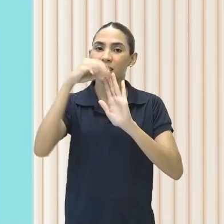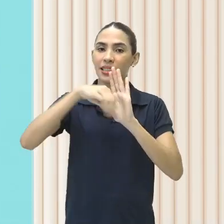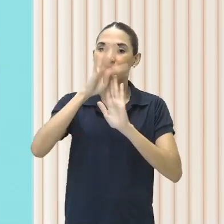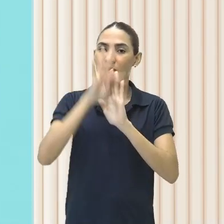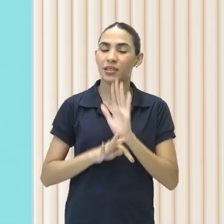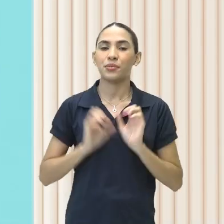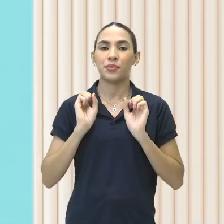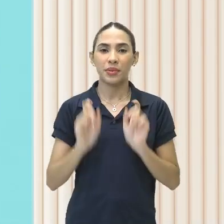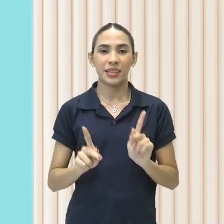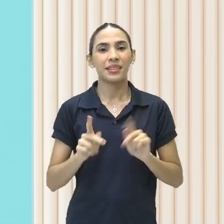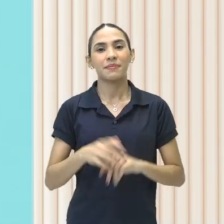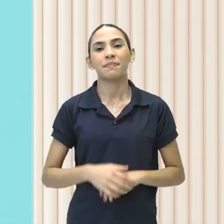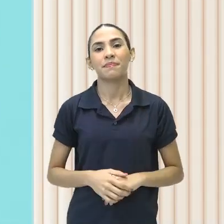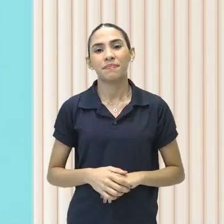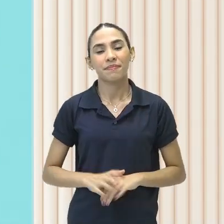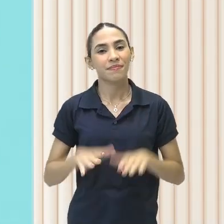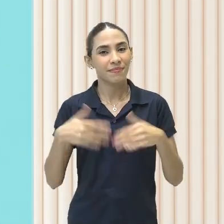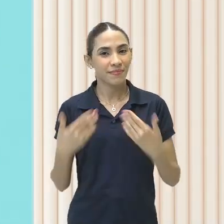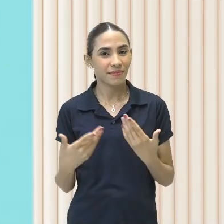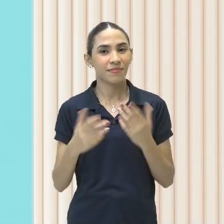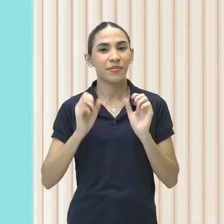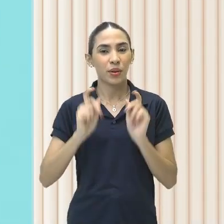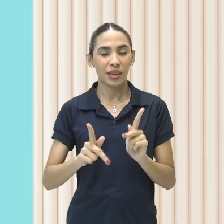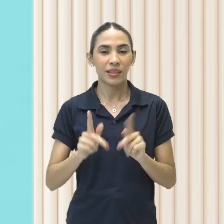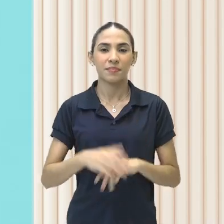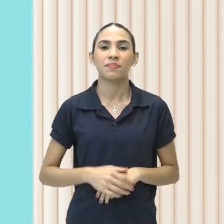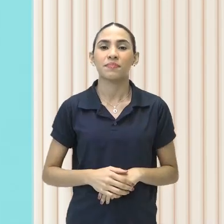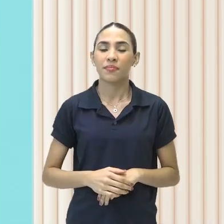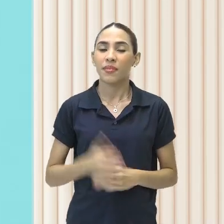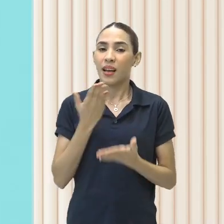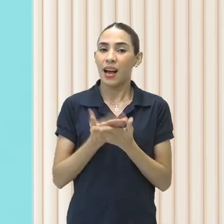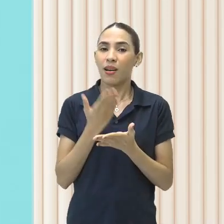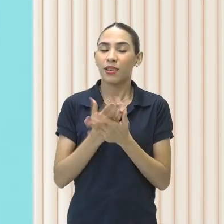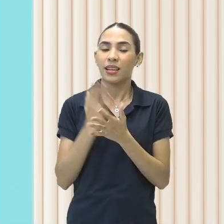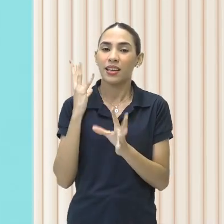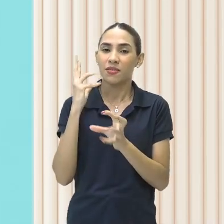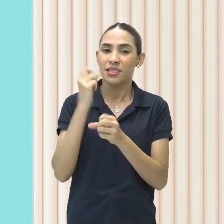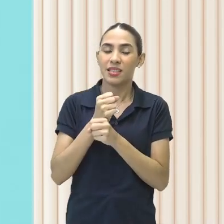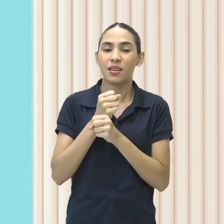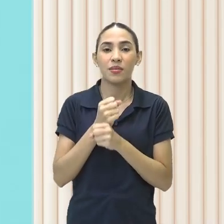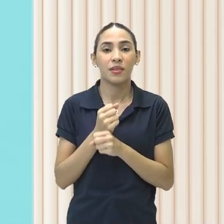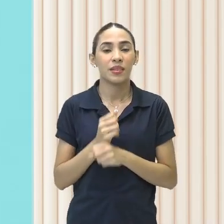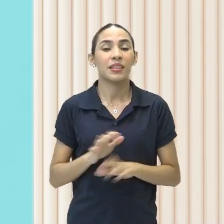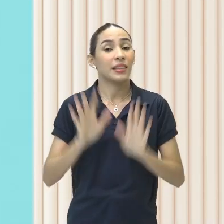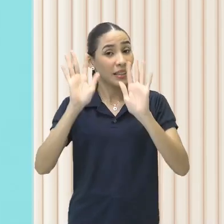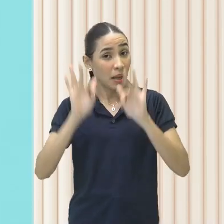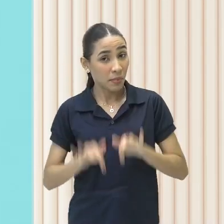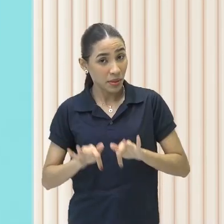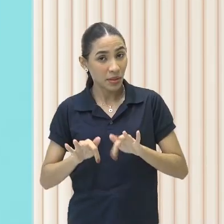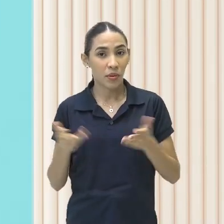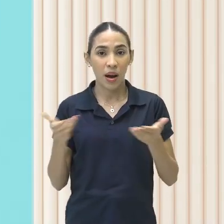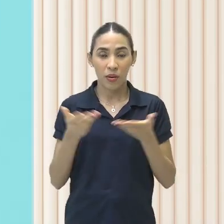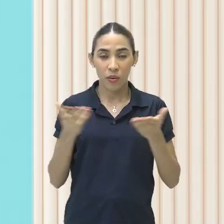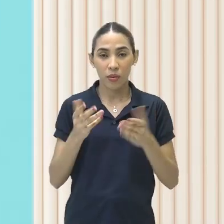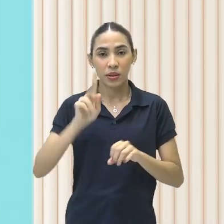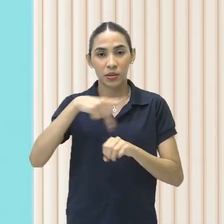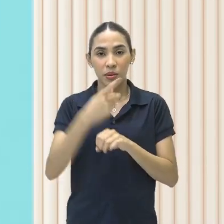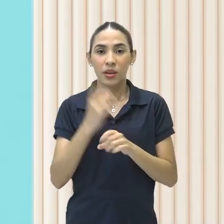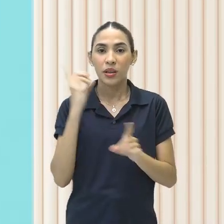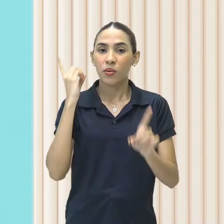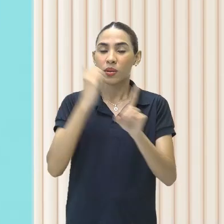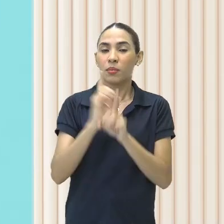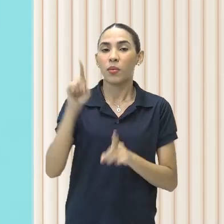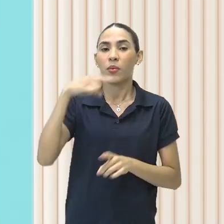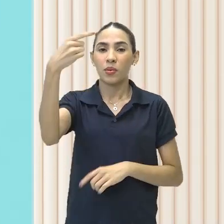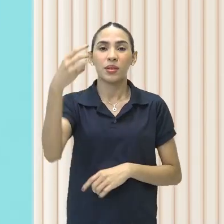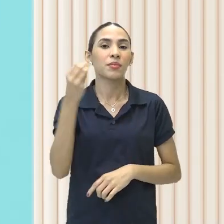argumento. Tá bom, pessoal? Então é isso, essa foi a nossa aula de revisão. Eu vou ficando por aqui e nós nos vemos aí